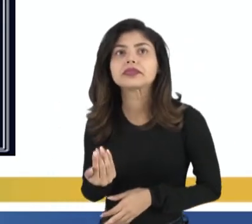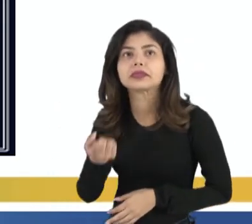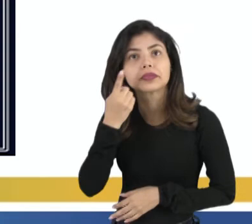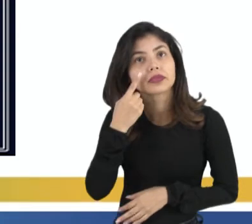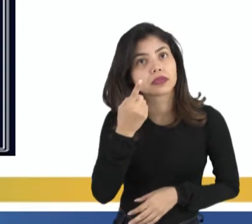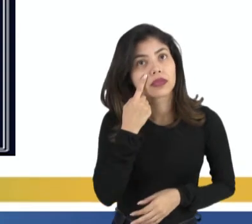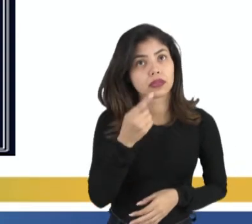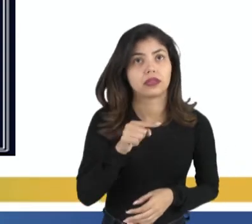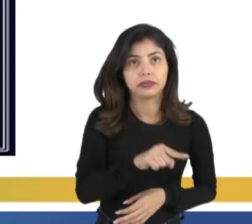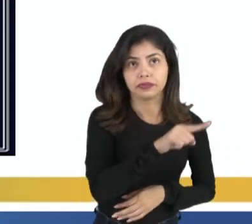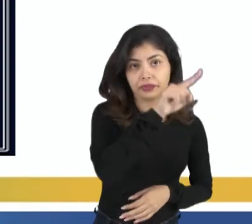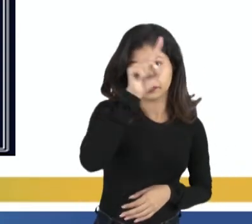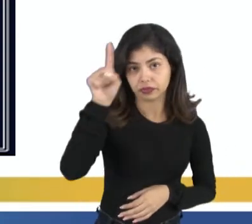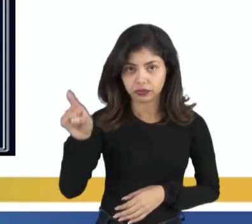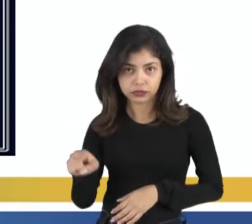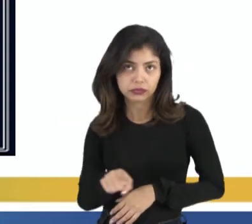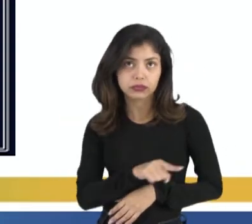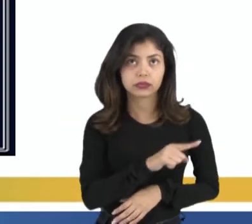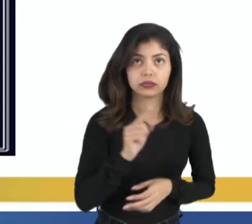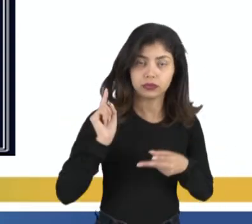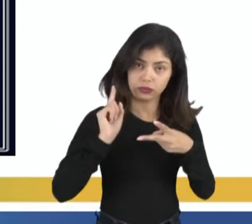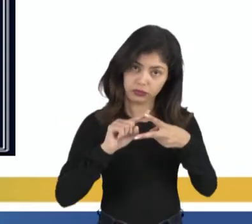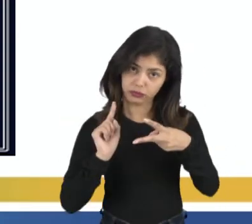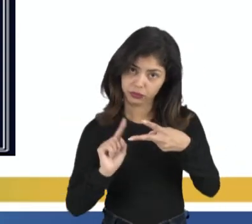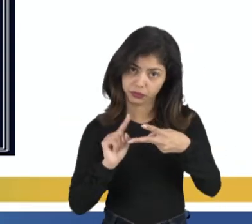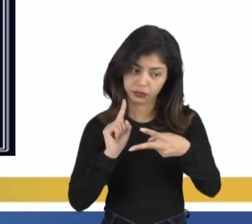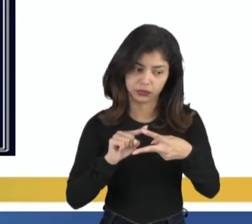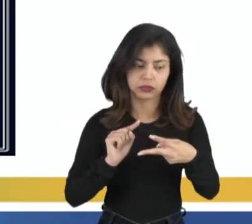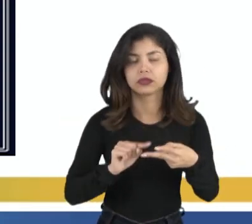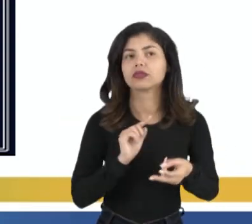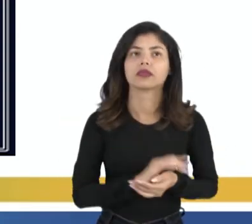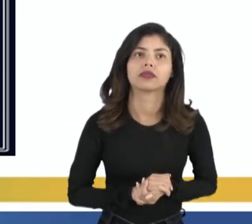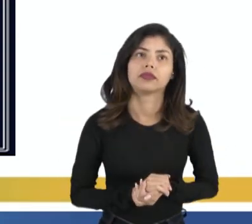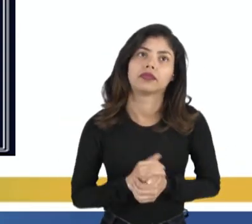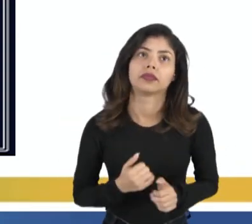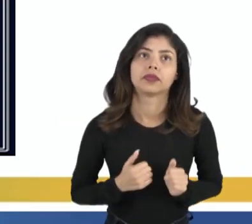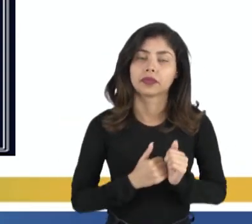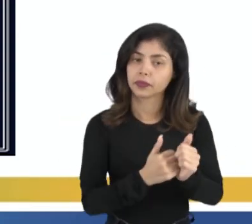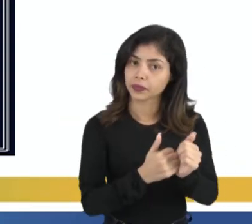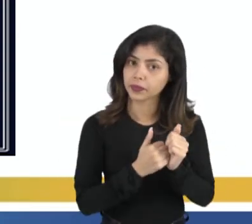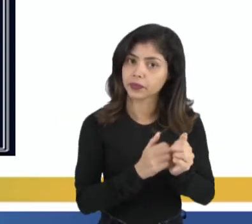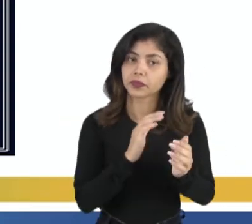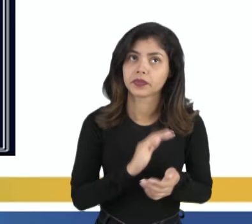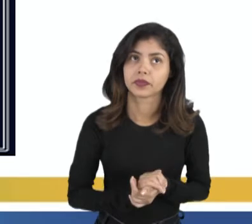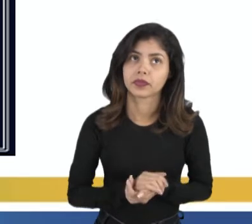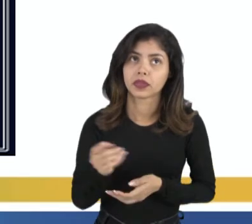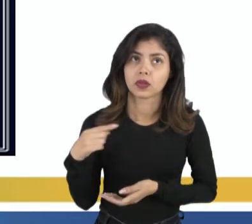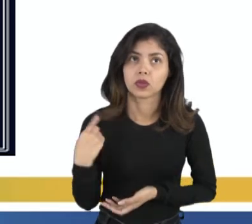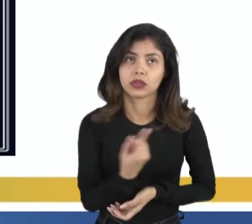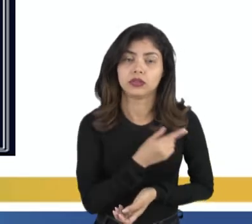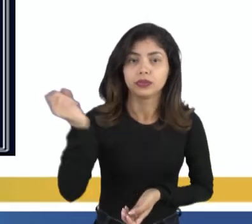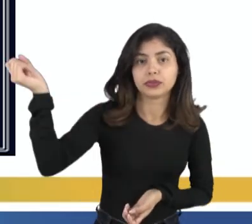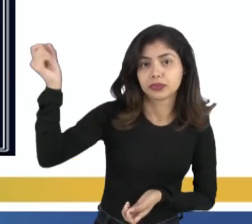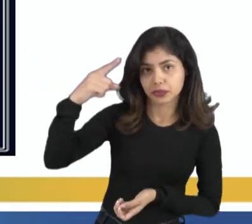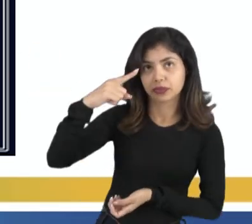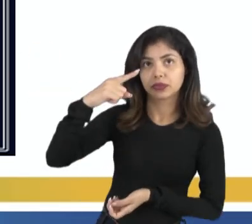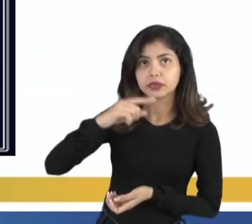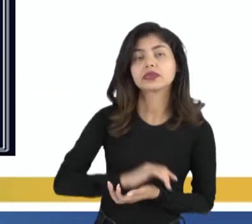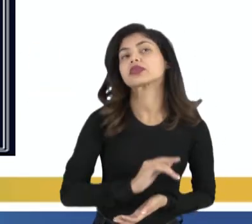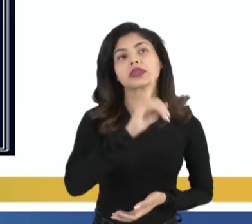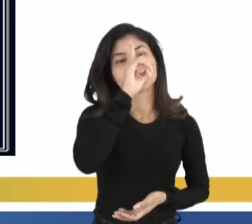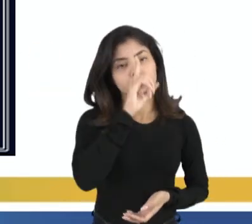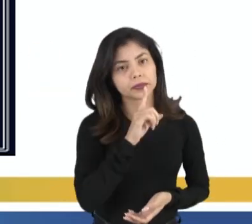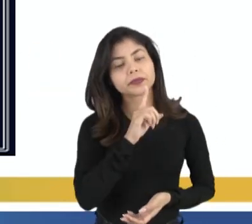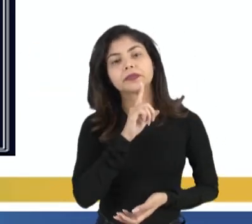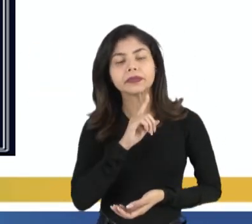estrela vamos ver o cinco então nós temos dois caminhos o caminho equivalente ali ao nosso sol né a